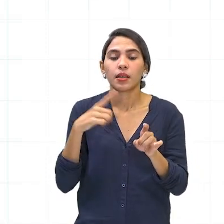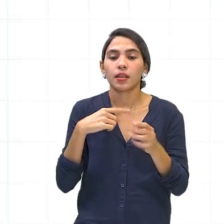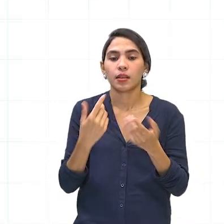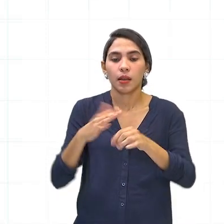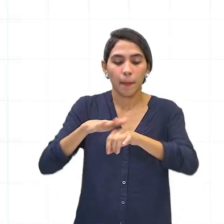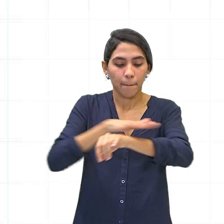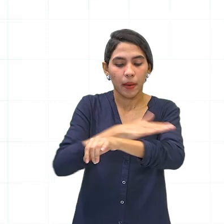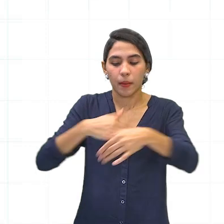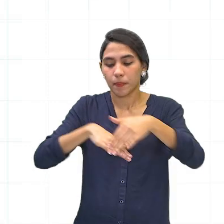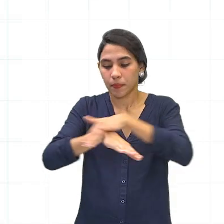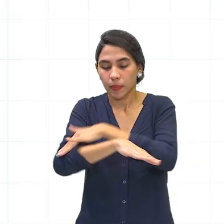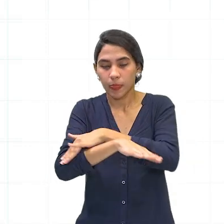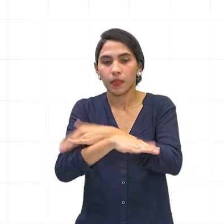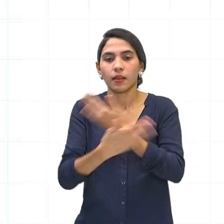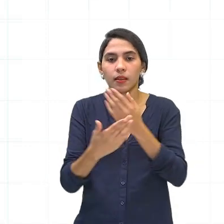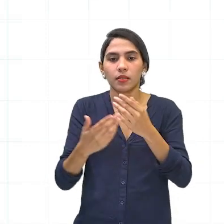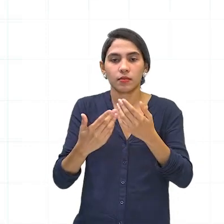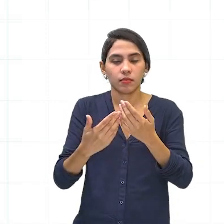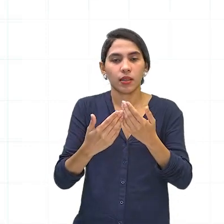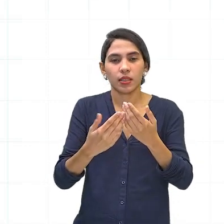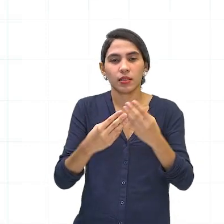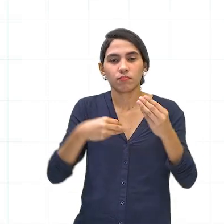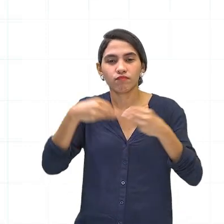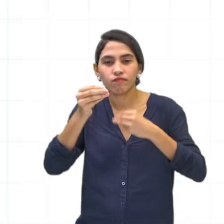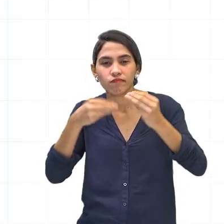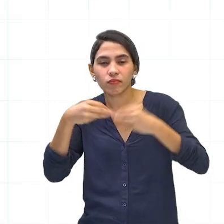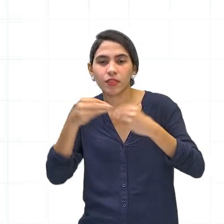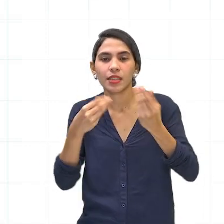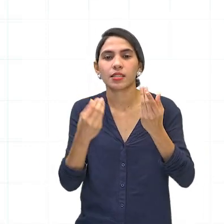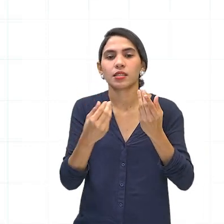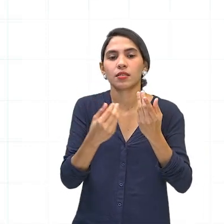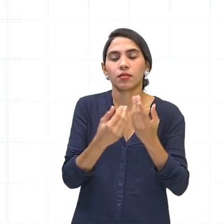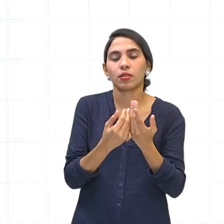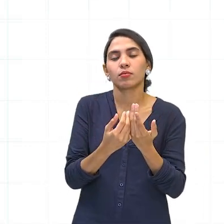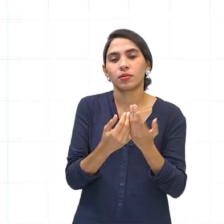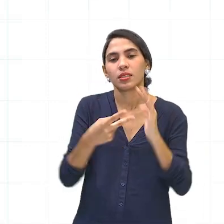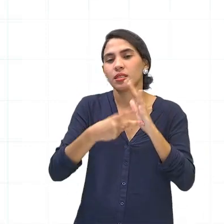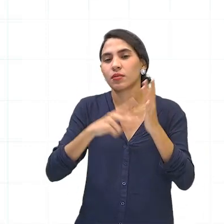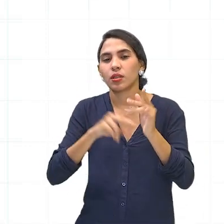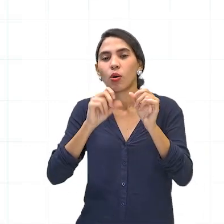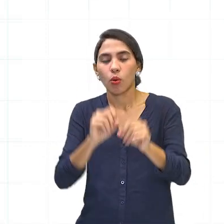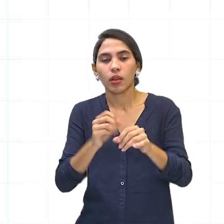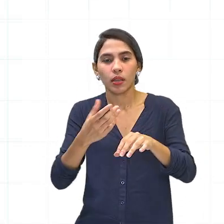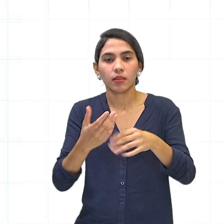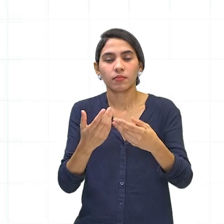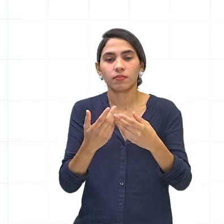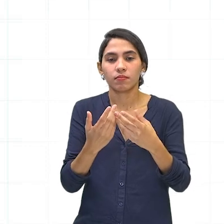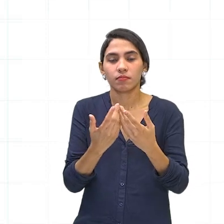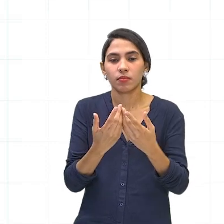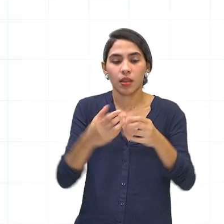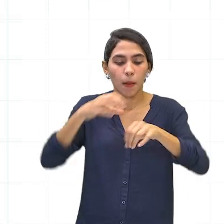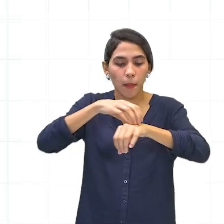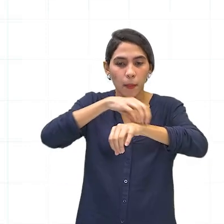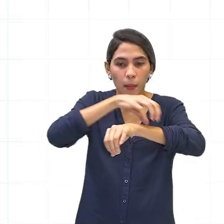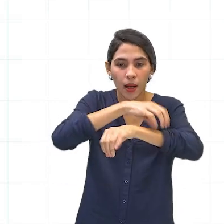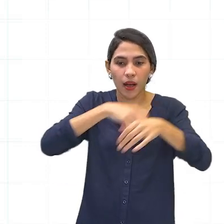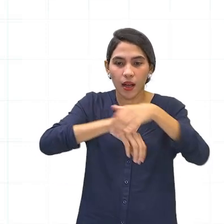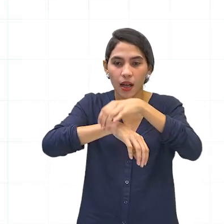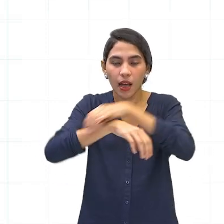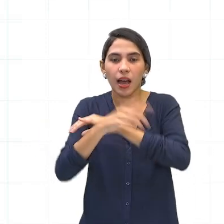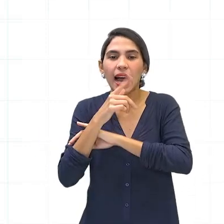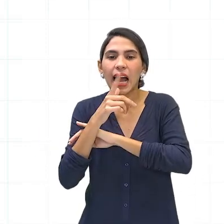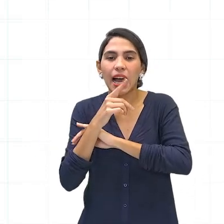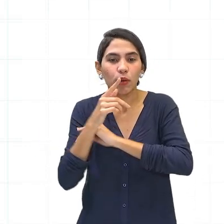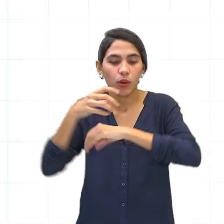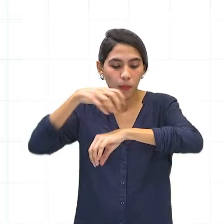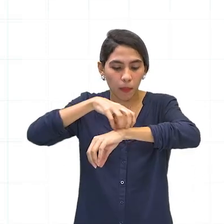nas suas penas e deixar essas penas impermeáveis, ou seja, não vão ficar acumuladas, não vai ficar acumulada água